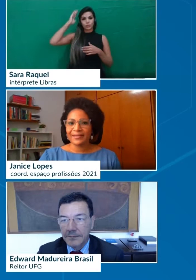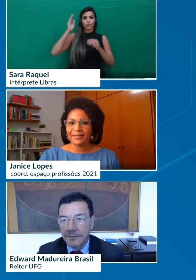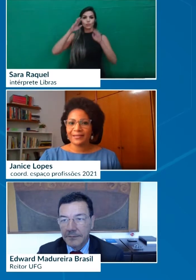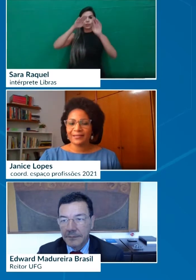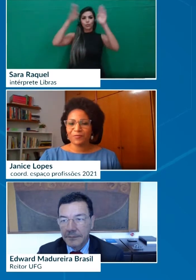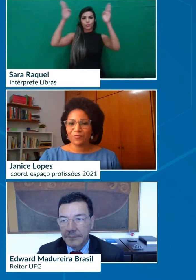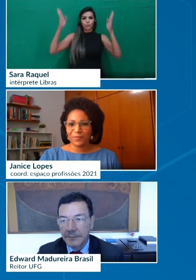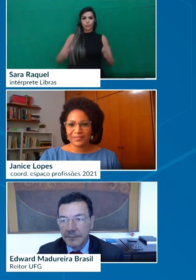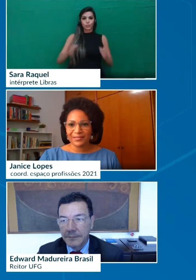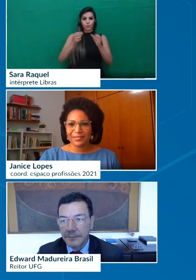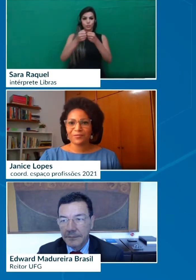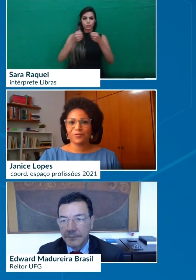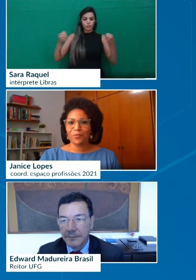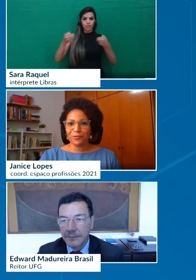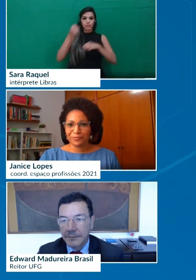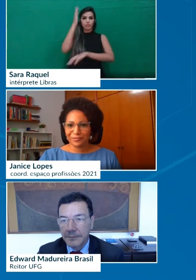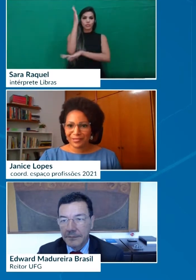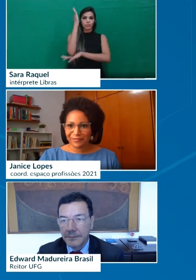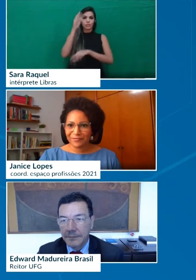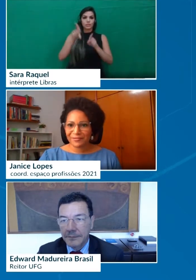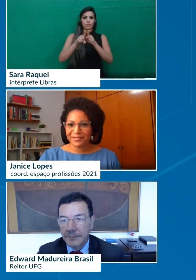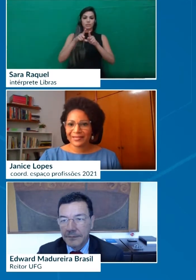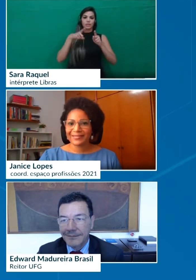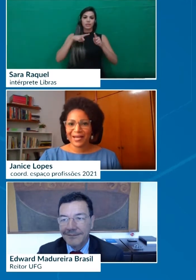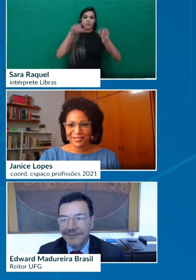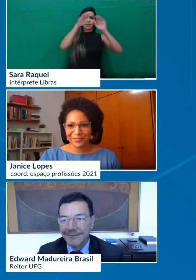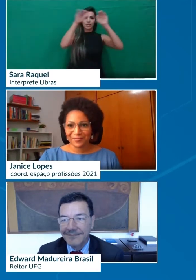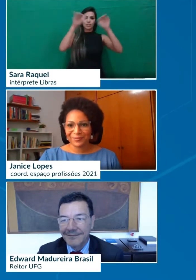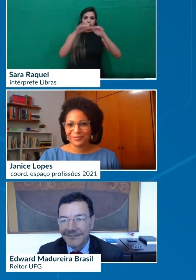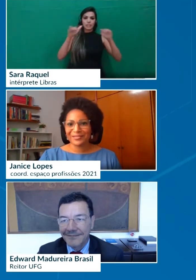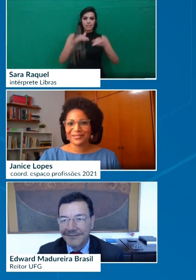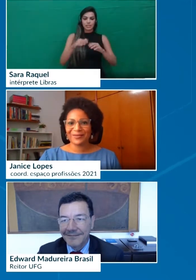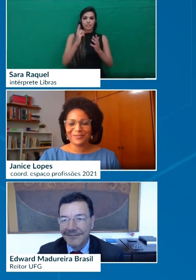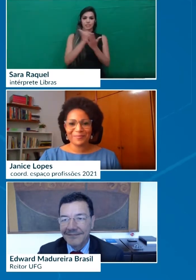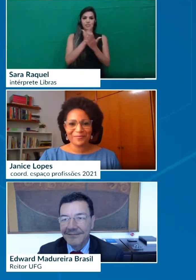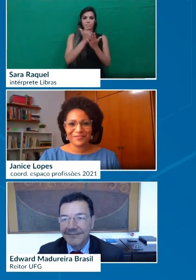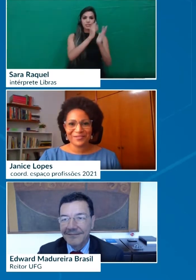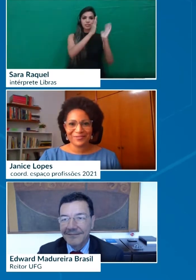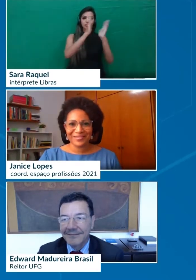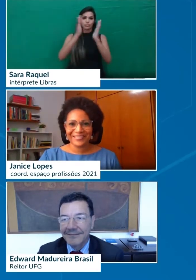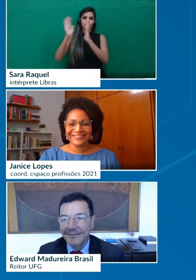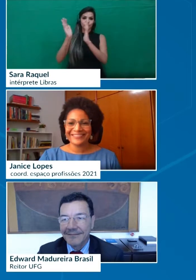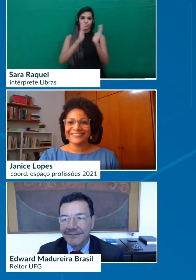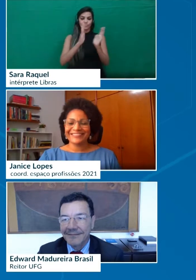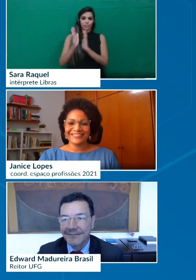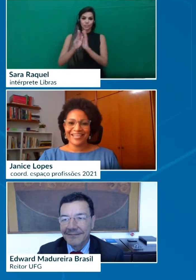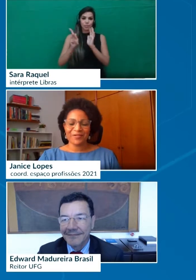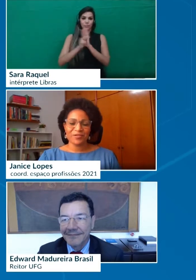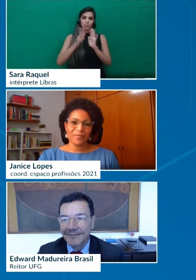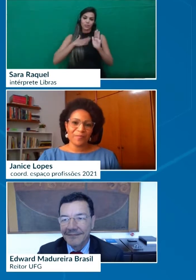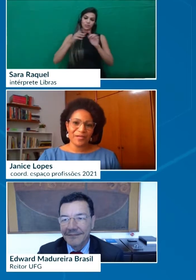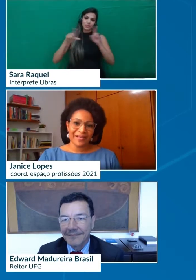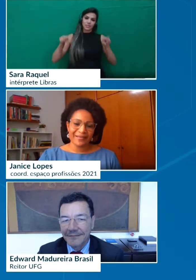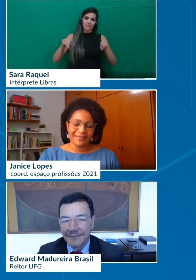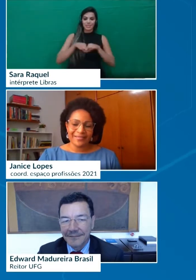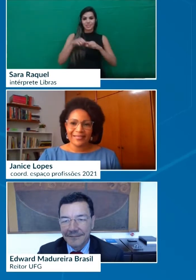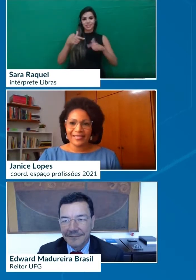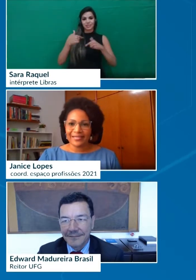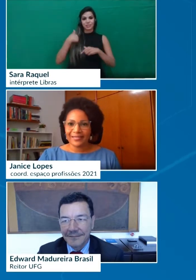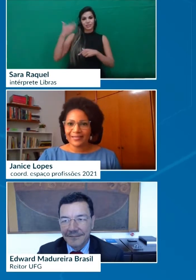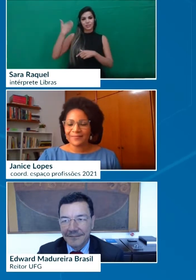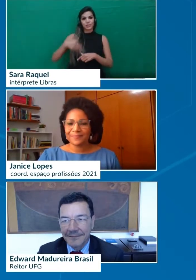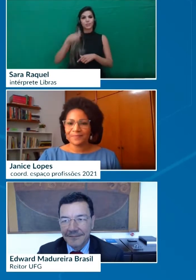de madeira, algumas estantes com muitos livros, né? Clássico do escritório de professora. Eu sou uma